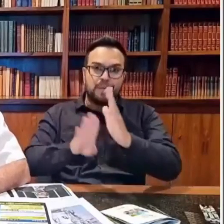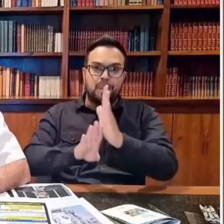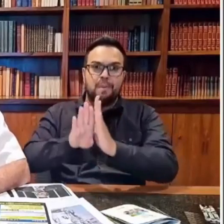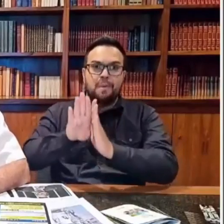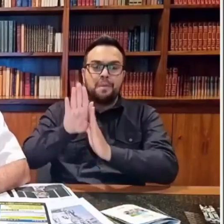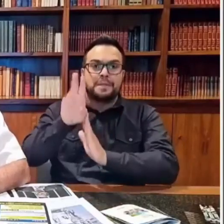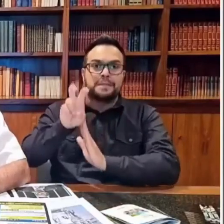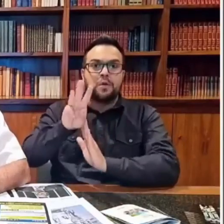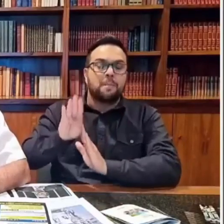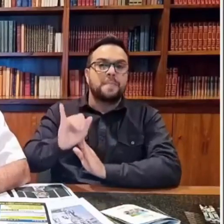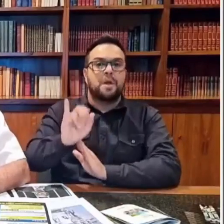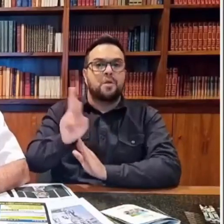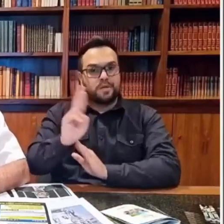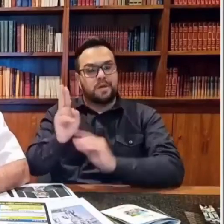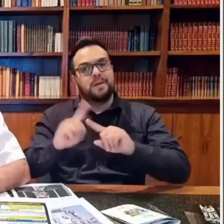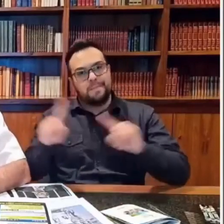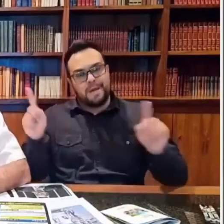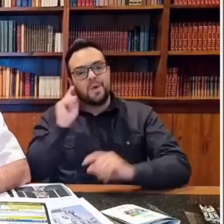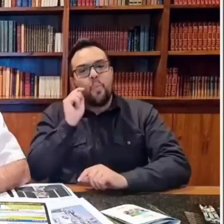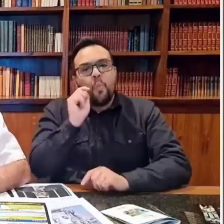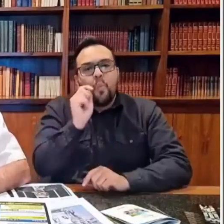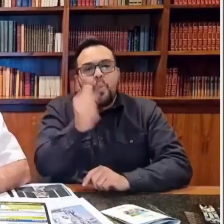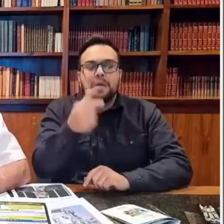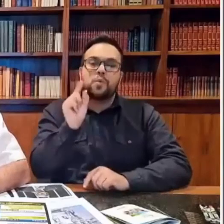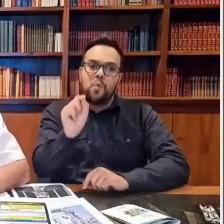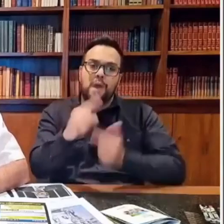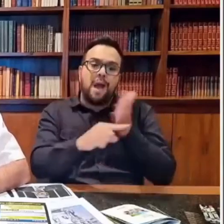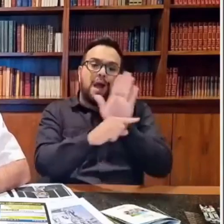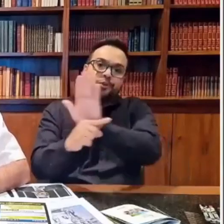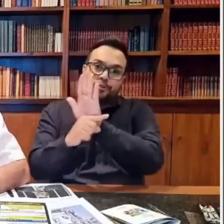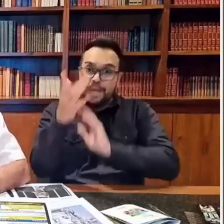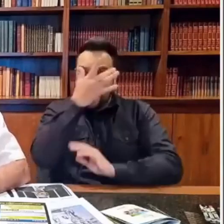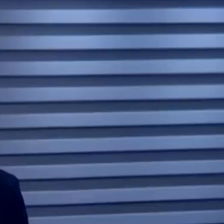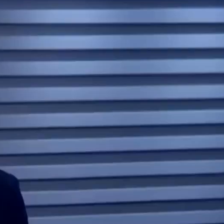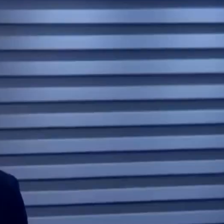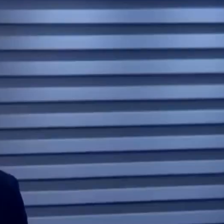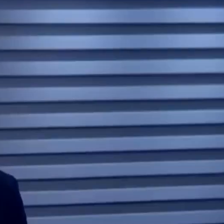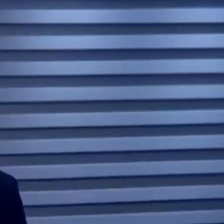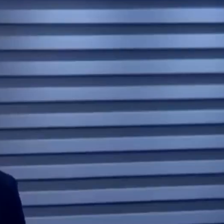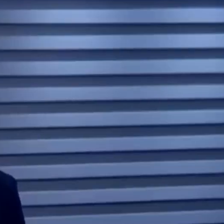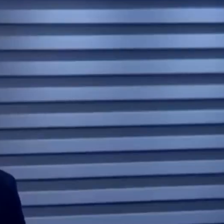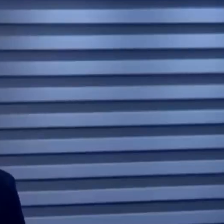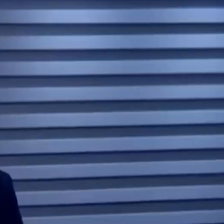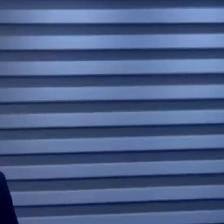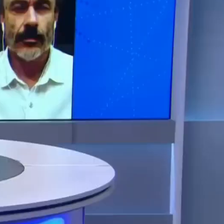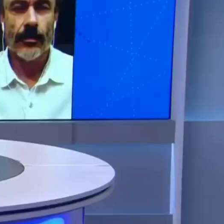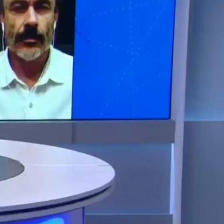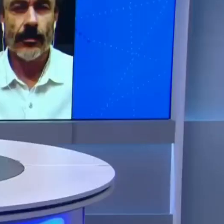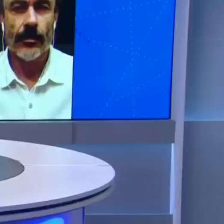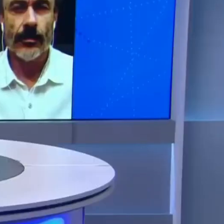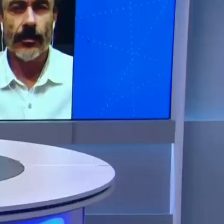através da internet que era evitar as mídias sociais durante a campanha eleitoral Luciana 20